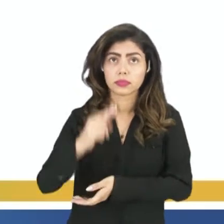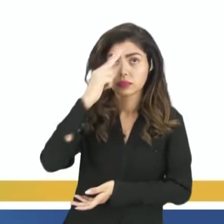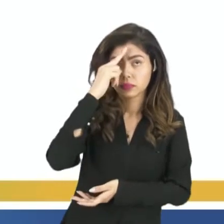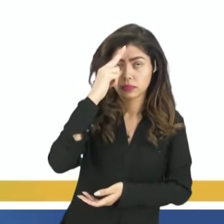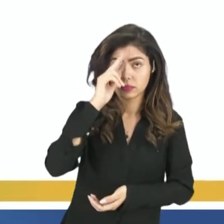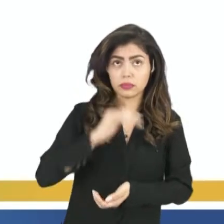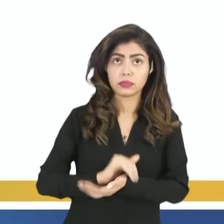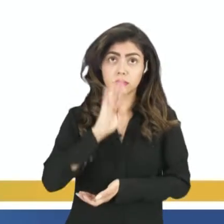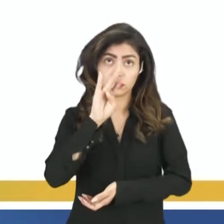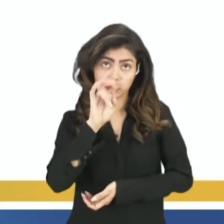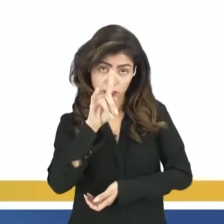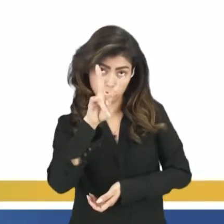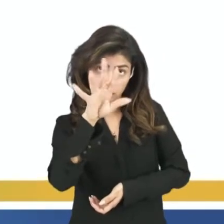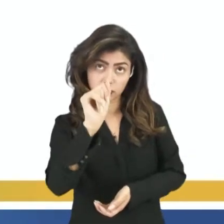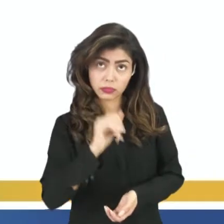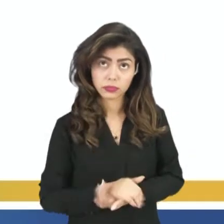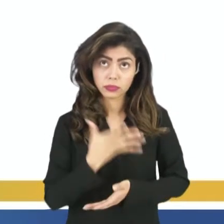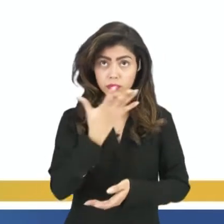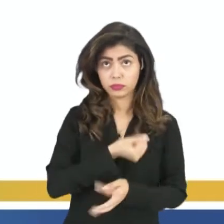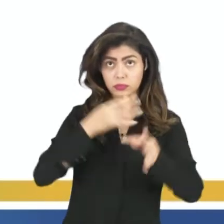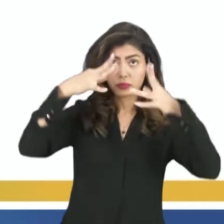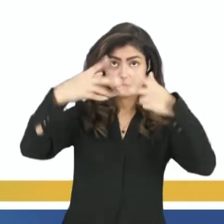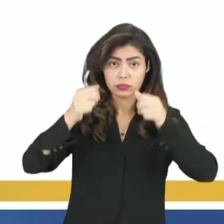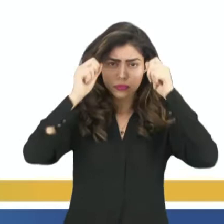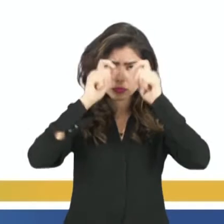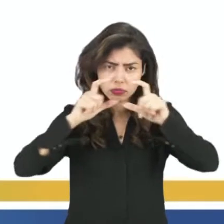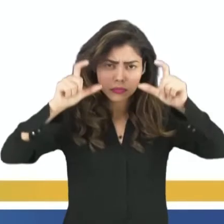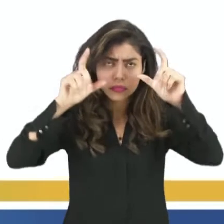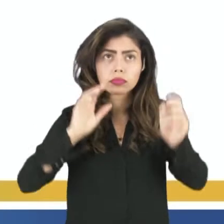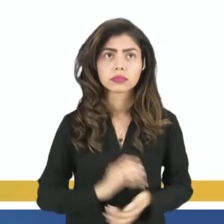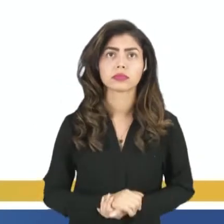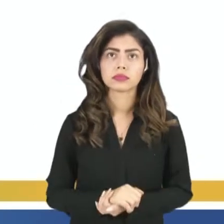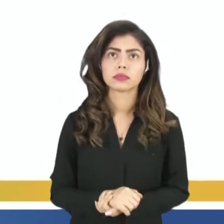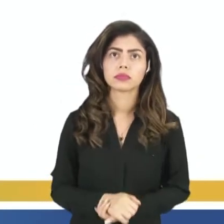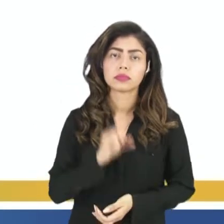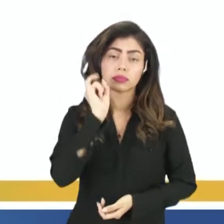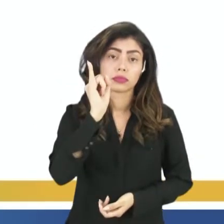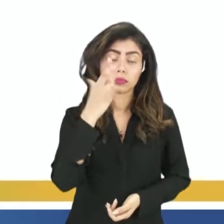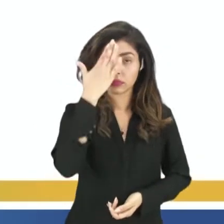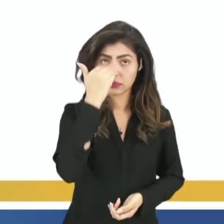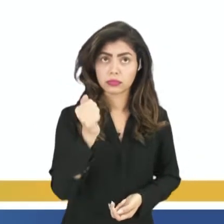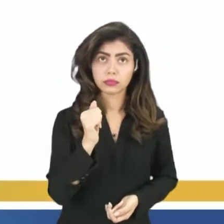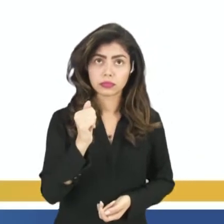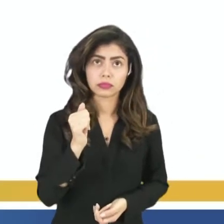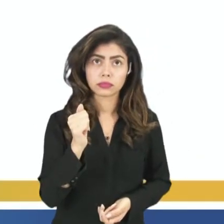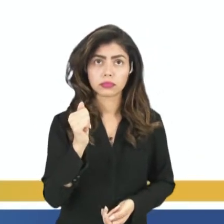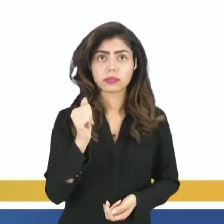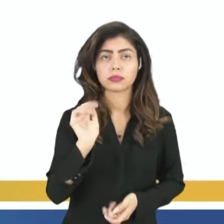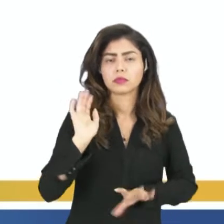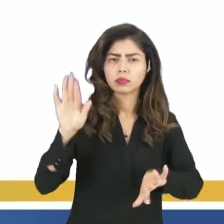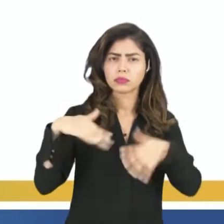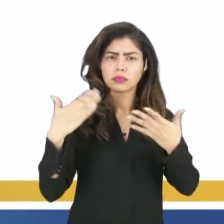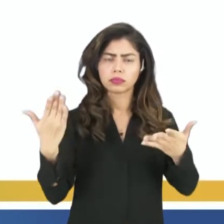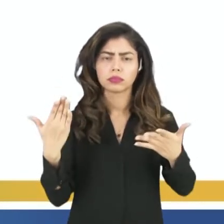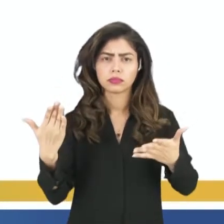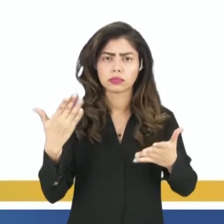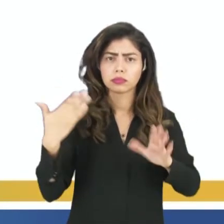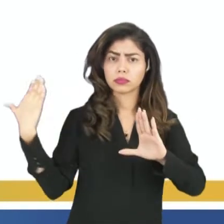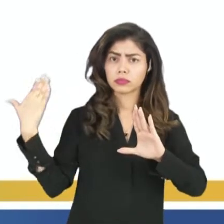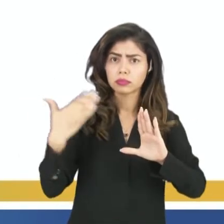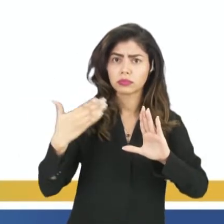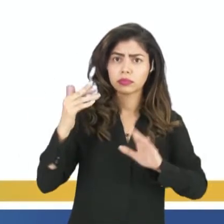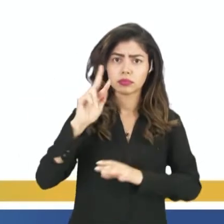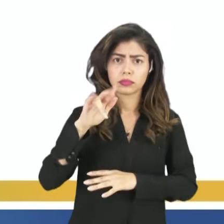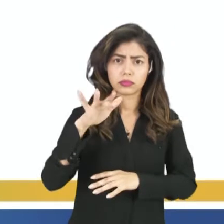entre a frequência absoluta e o número total de observações. Ou seja, se você quer saber aqui qual a frequência